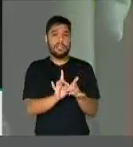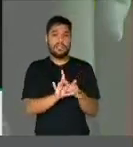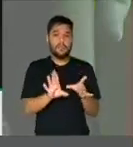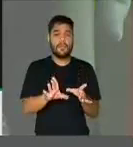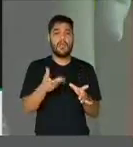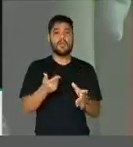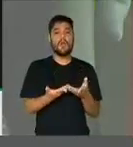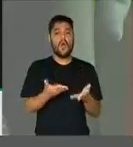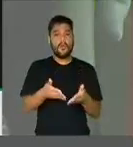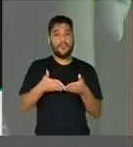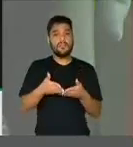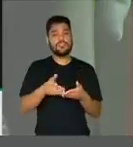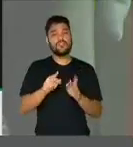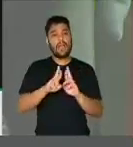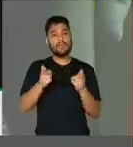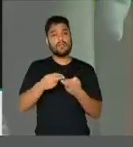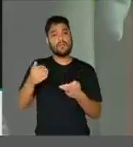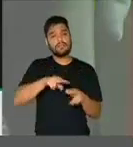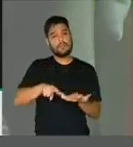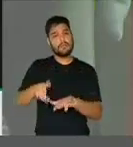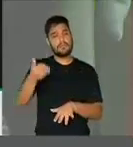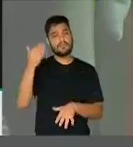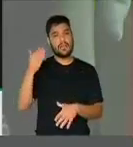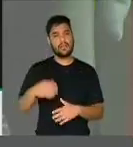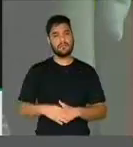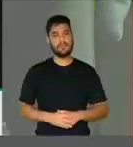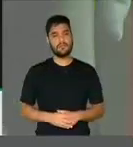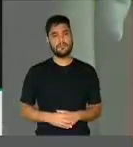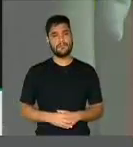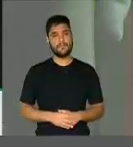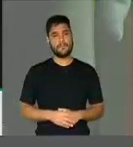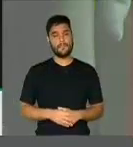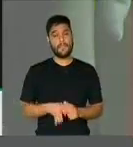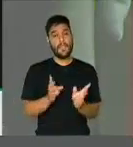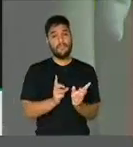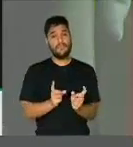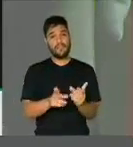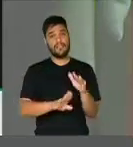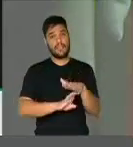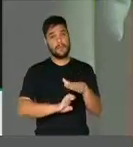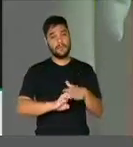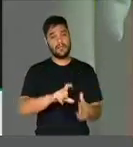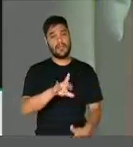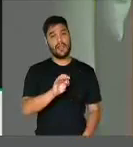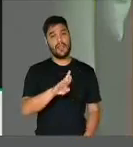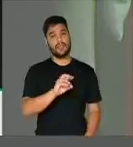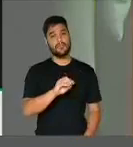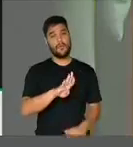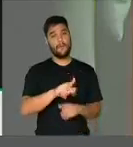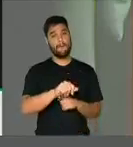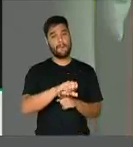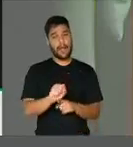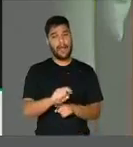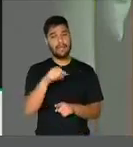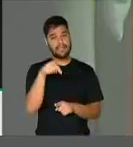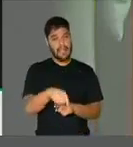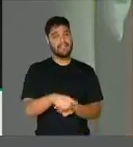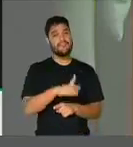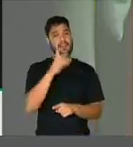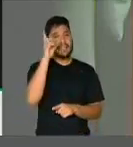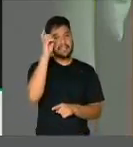questão de ordem formulada na reunião da semana passada. A privatização da Eletrobras terá um trabalho